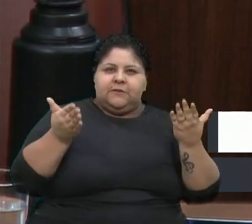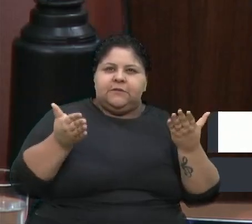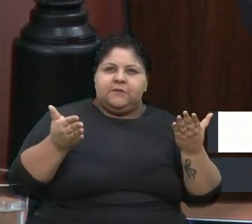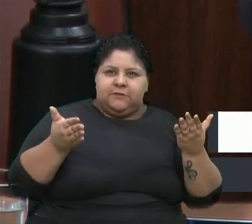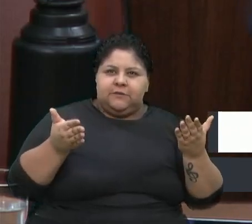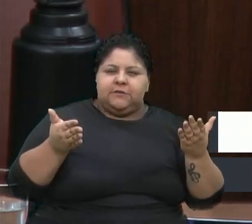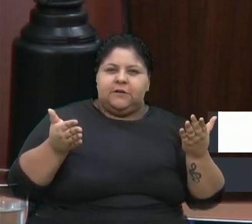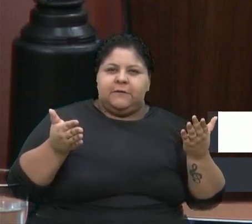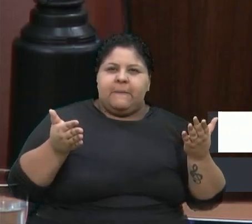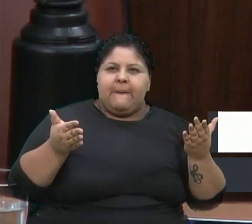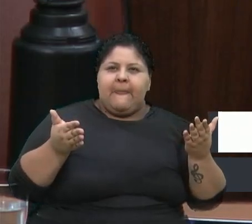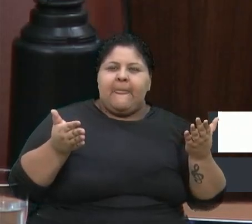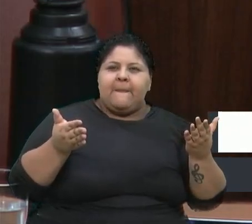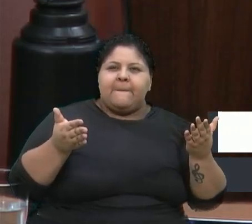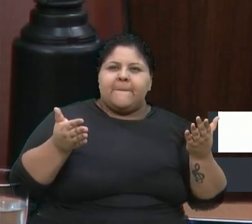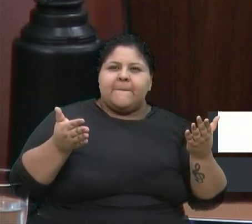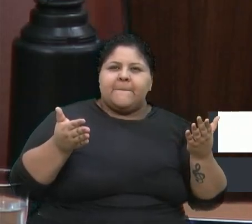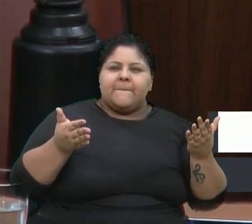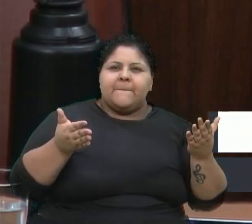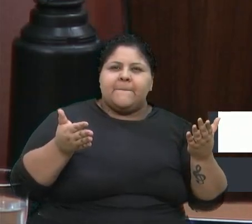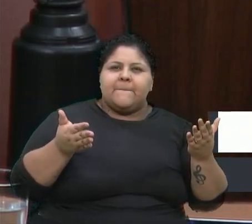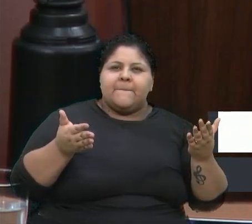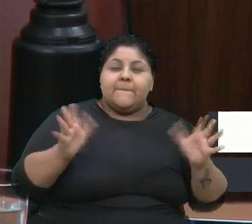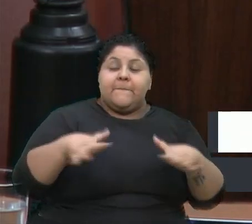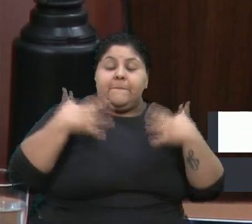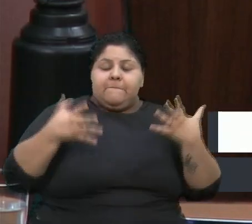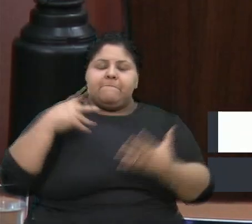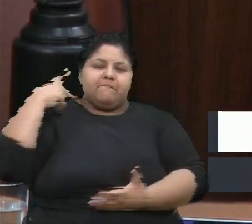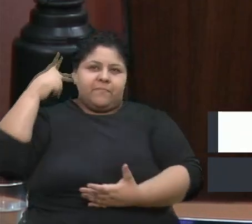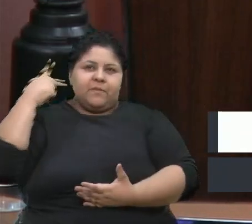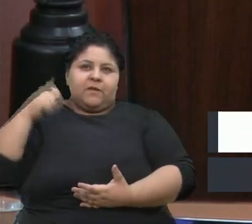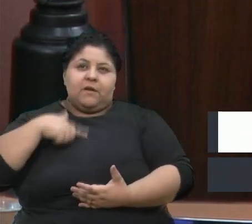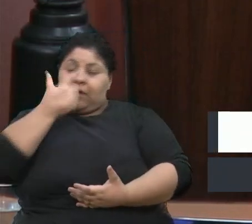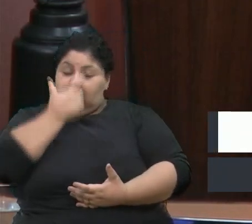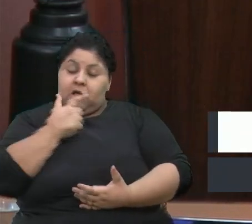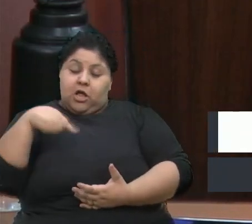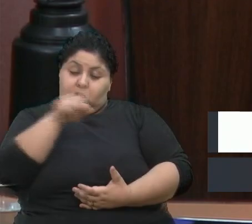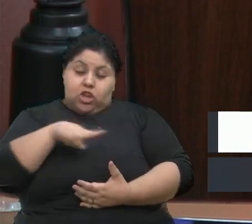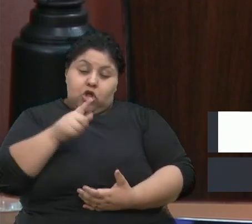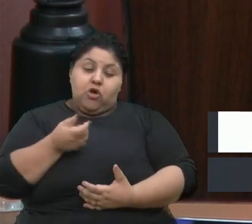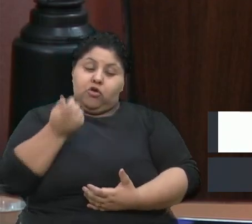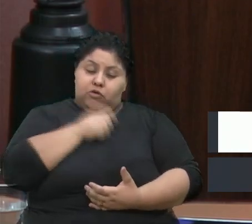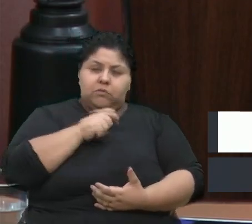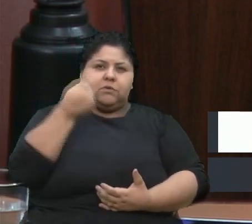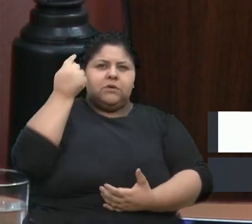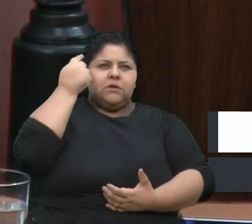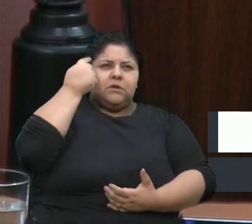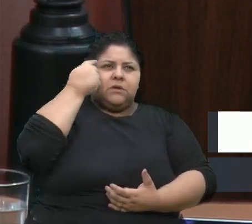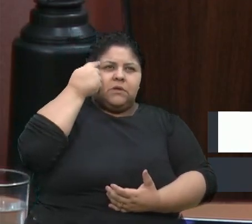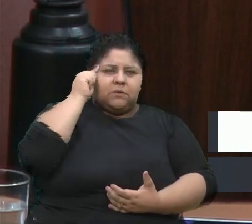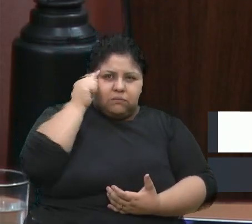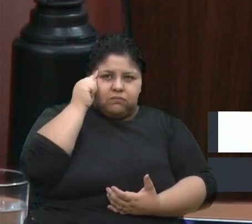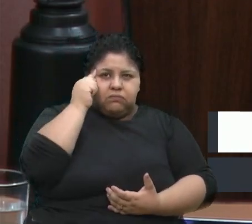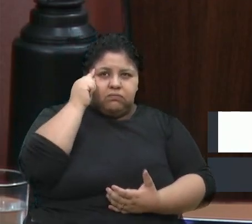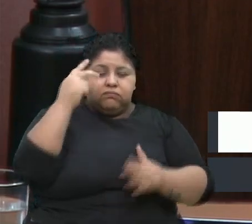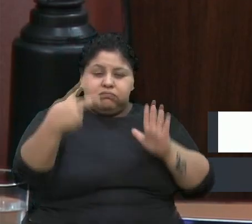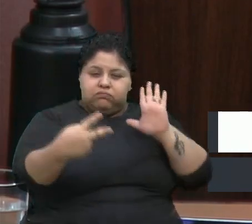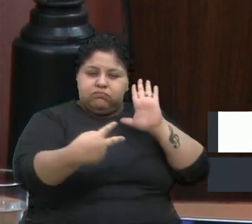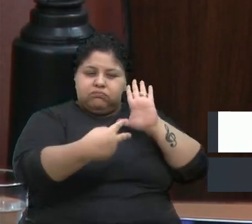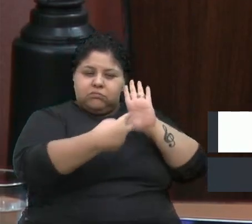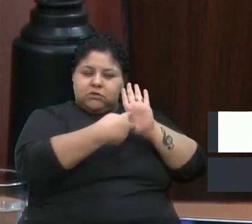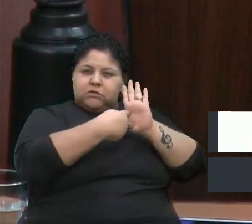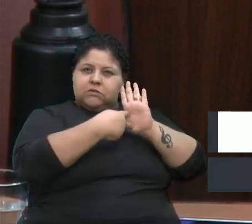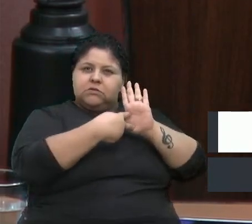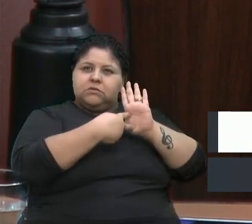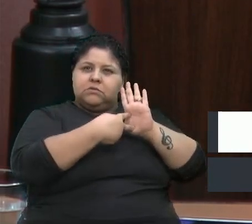né, por ciclone. Então, vereador, eu acho que nós precisamos pensar com muita atenção efetiva de política